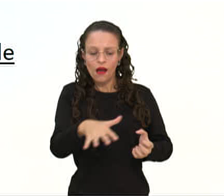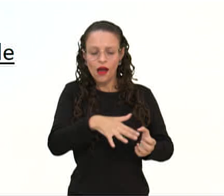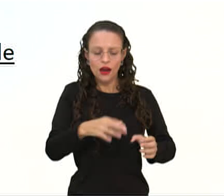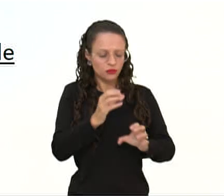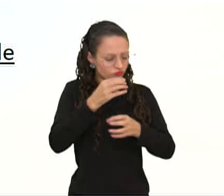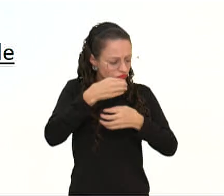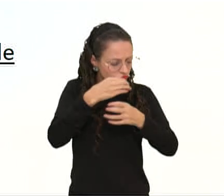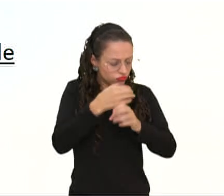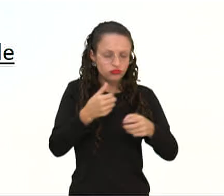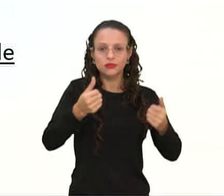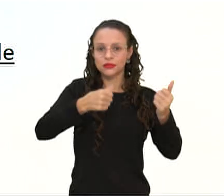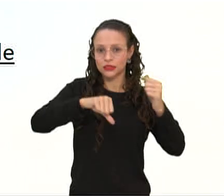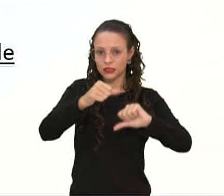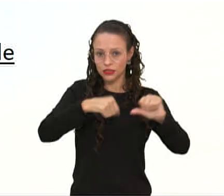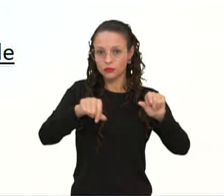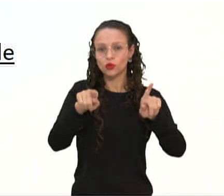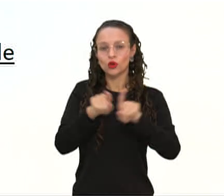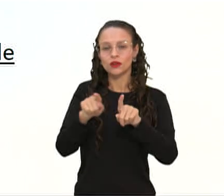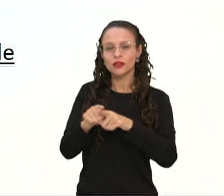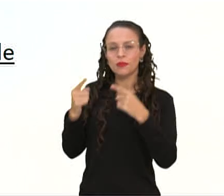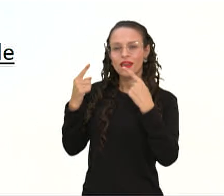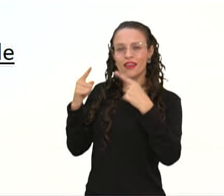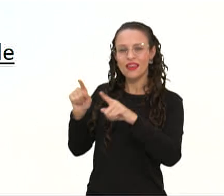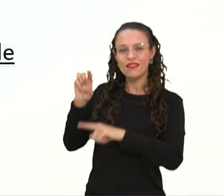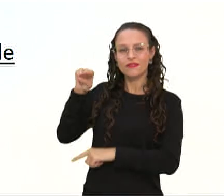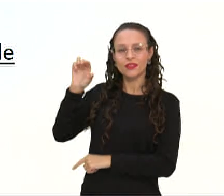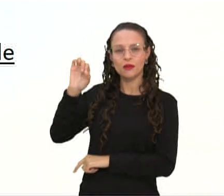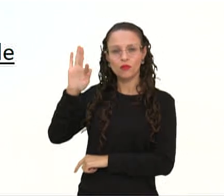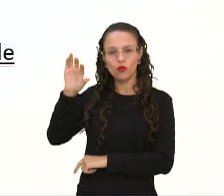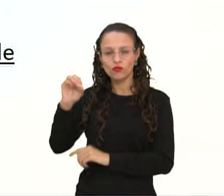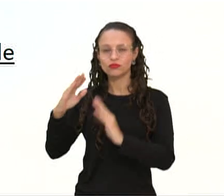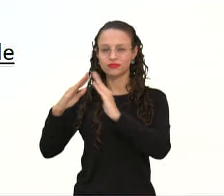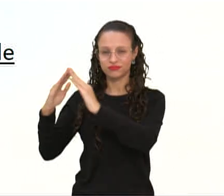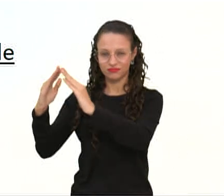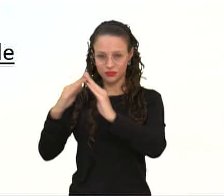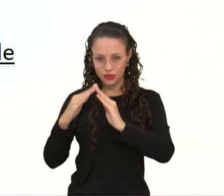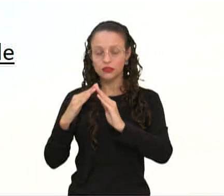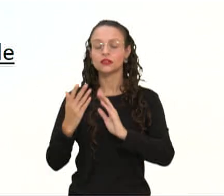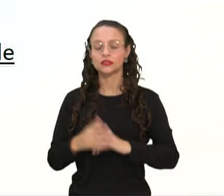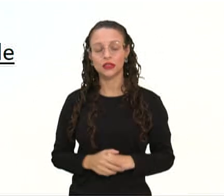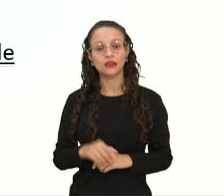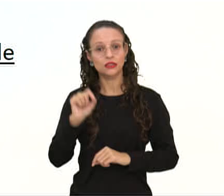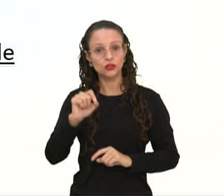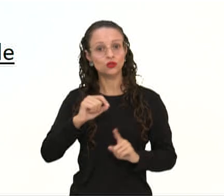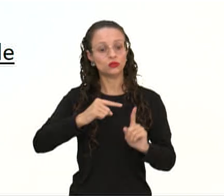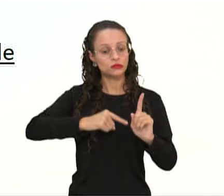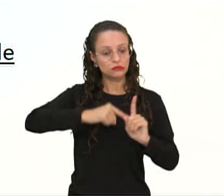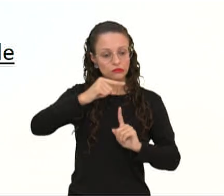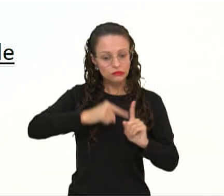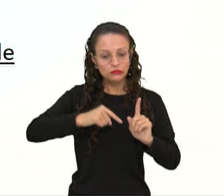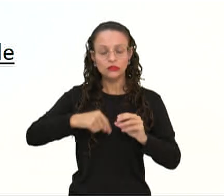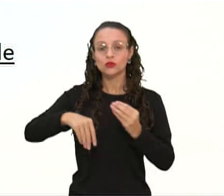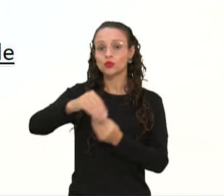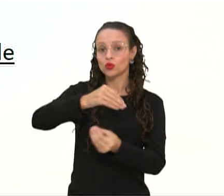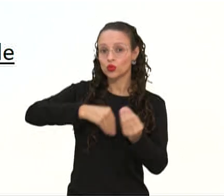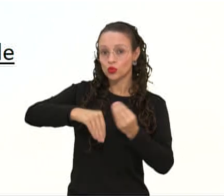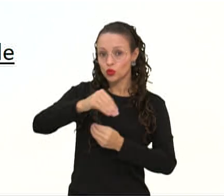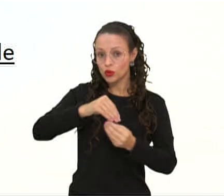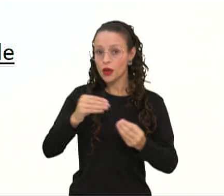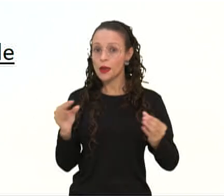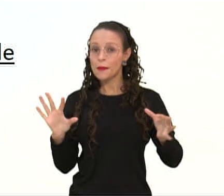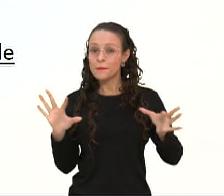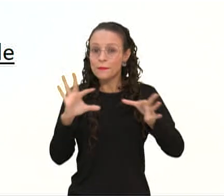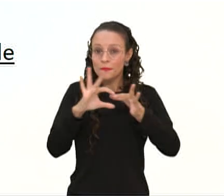como antimofo nas residências. Esse sal pode ser produzido na reação de neutralização do hidróxido de cálcio com o